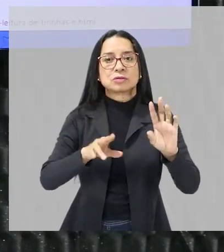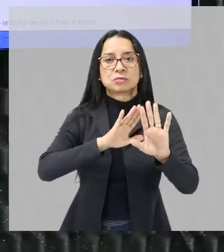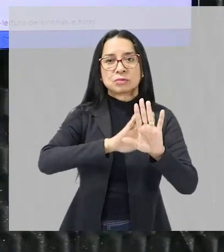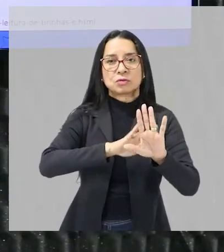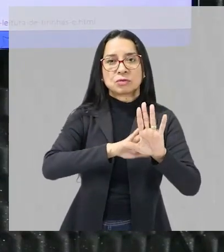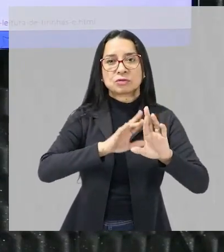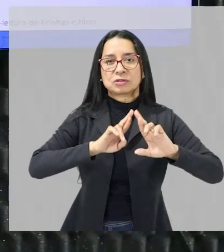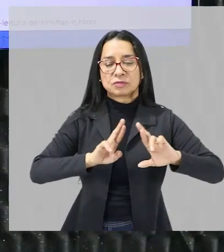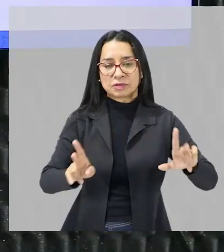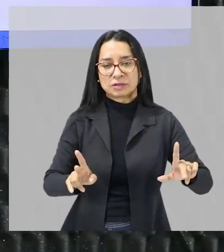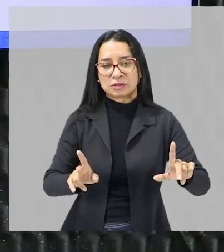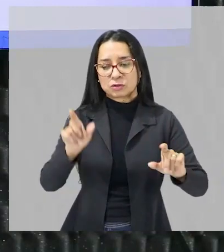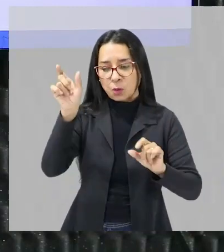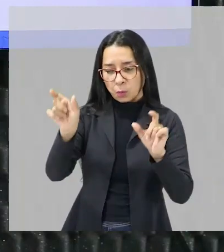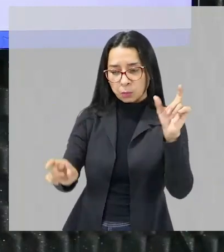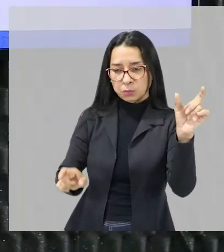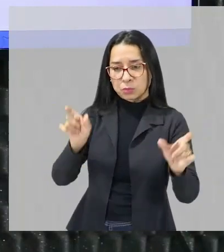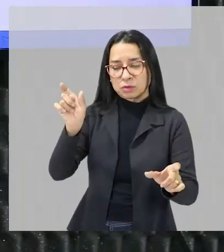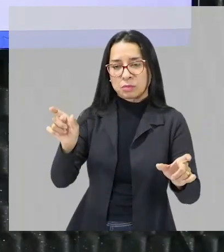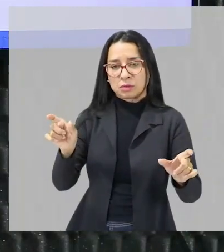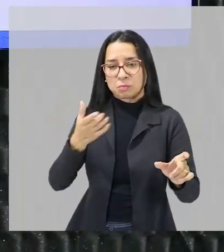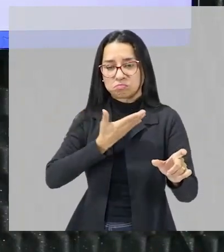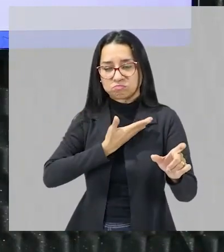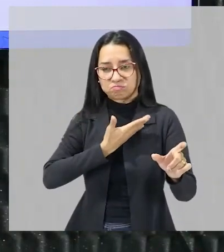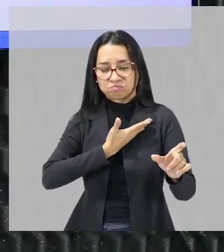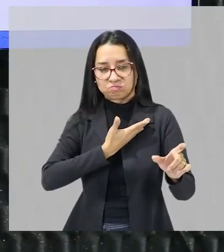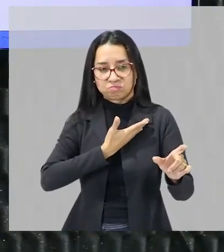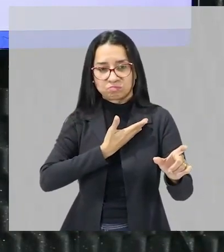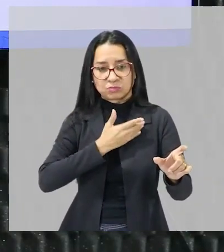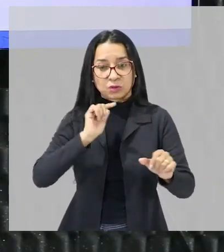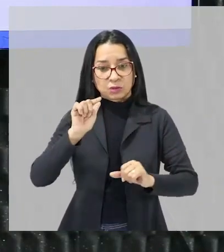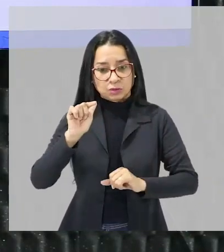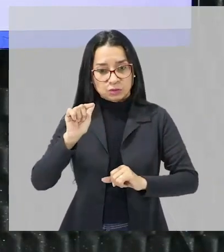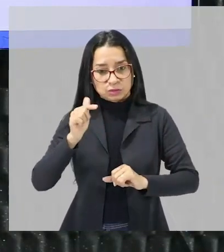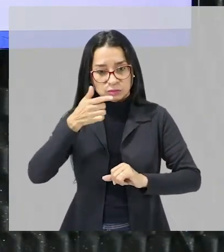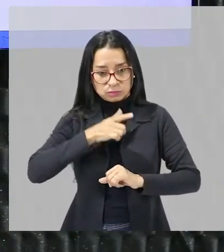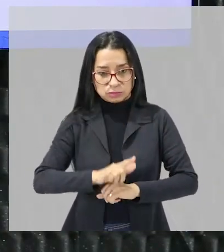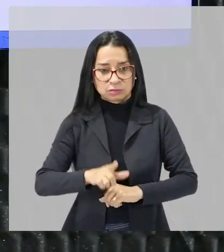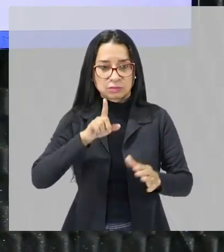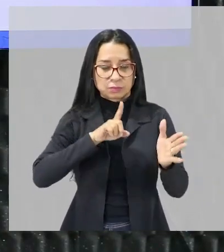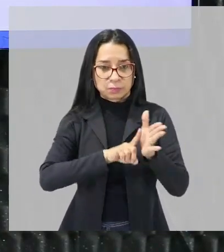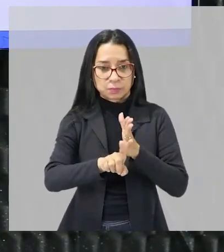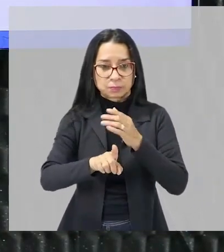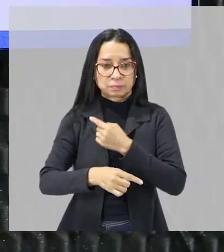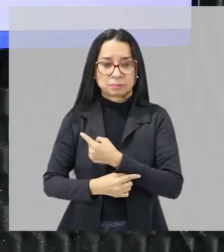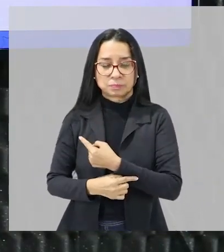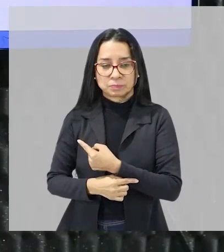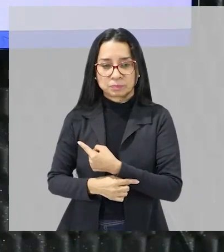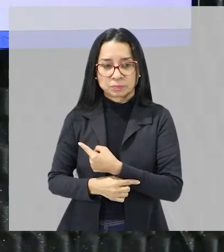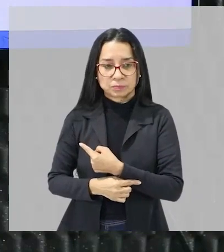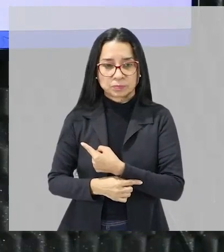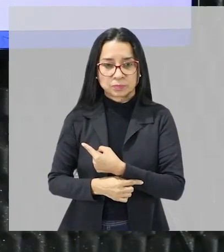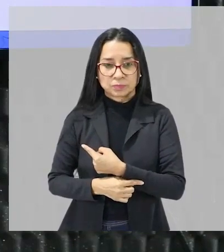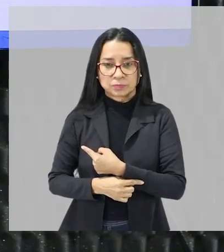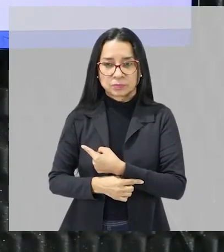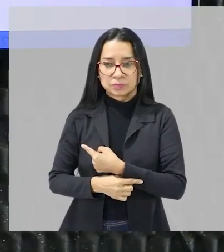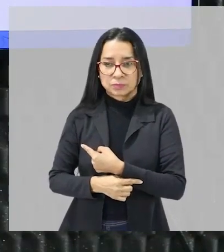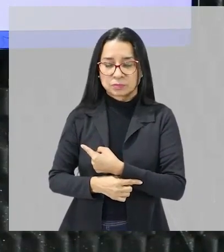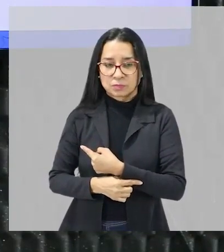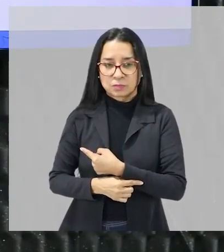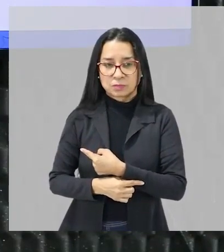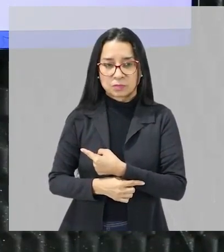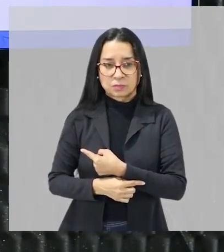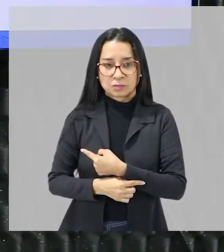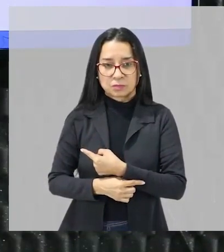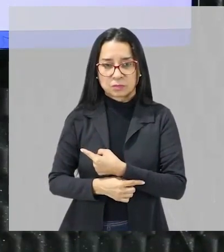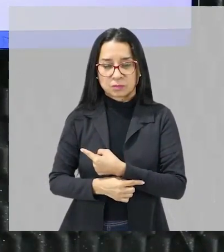que são personagens da tirinha. Aí vamos de novo para a pergunta? O diálogo entre as personagens revela percepções diferentes.